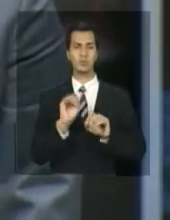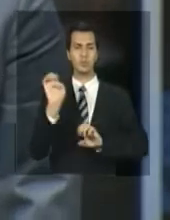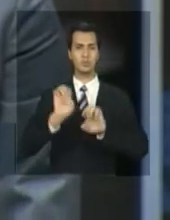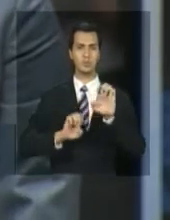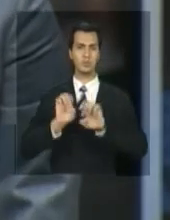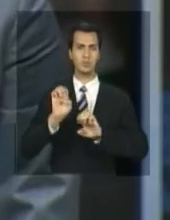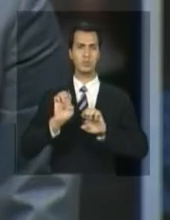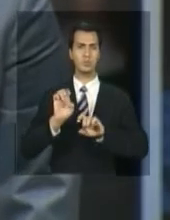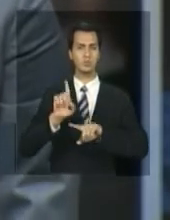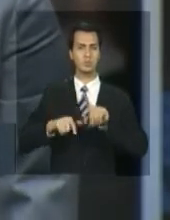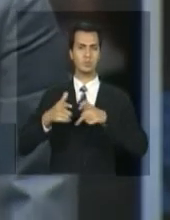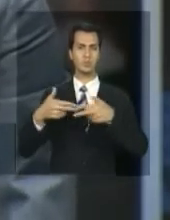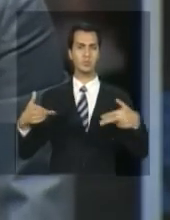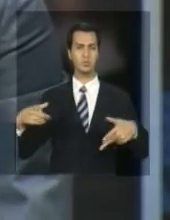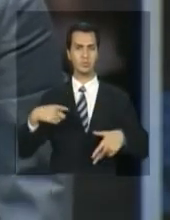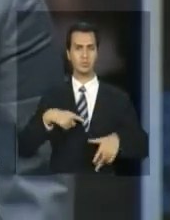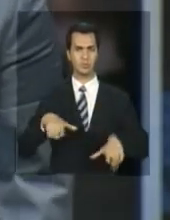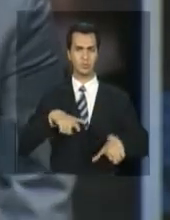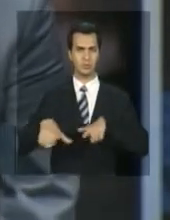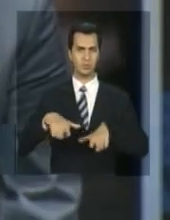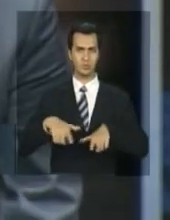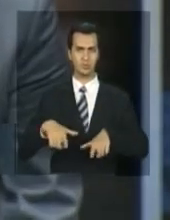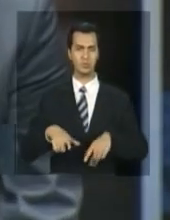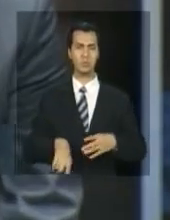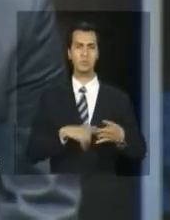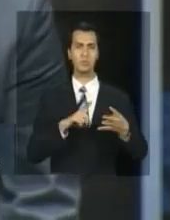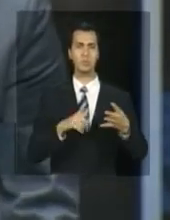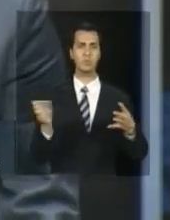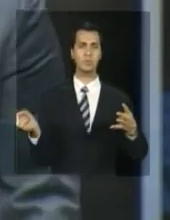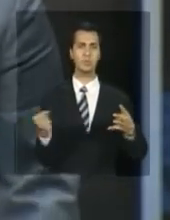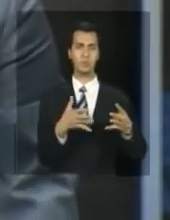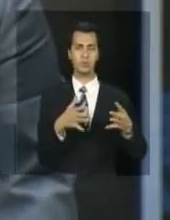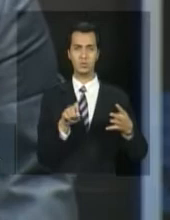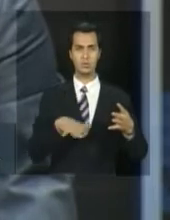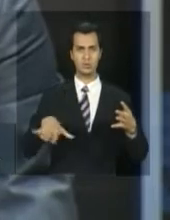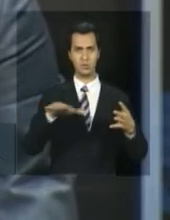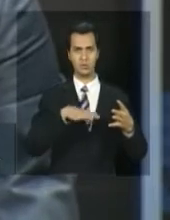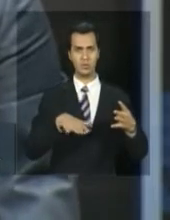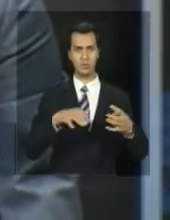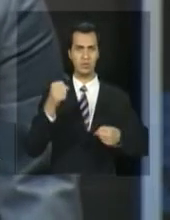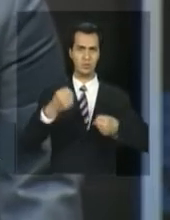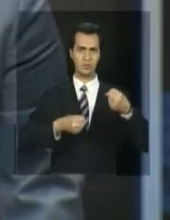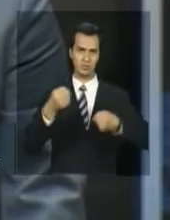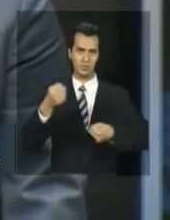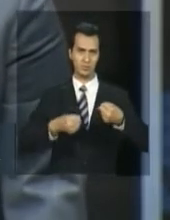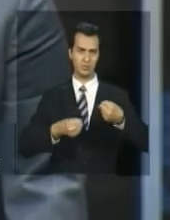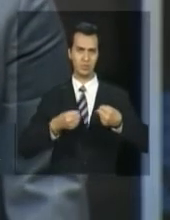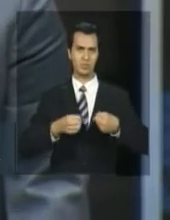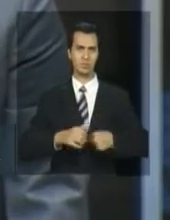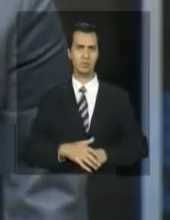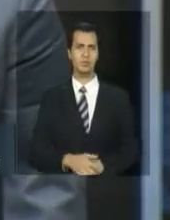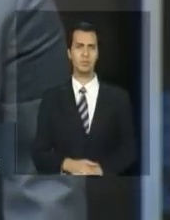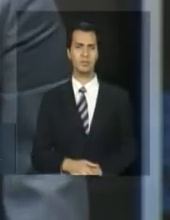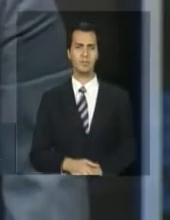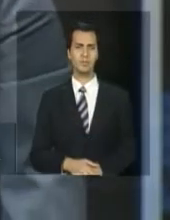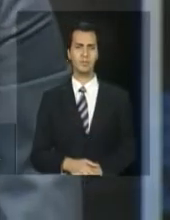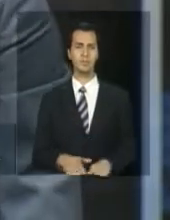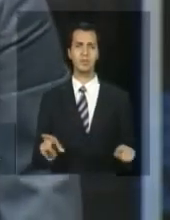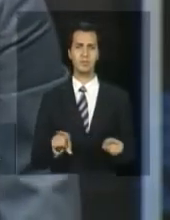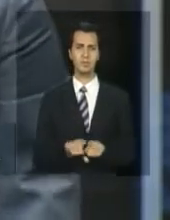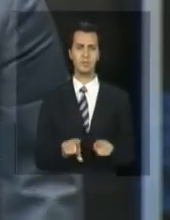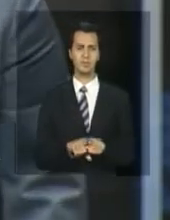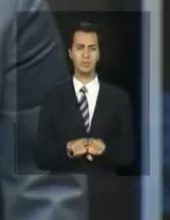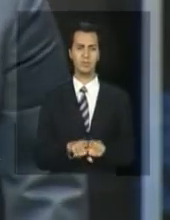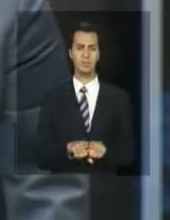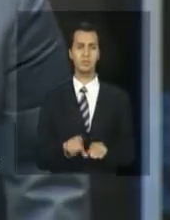intensivos em mão de obra e o novo regime do setor automotivo e ainda a desoneração